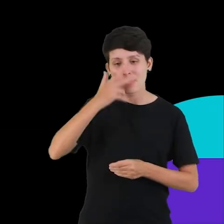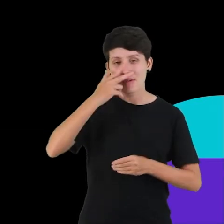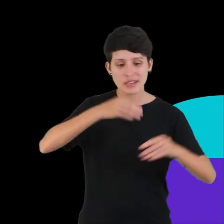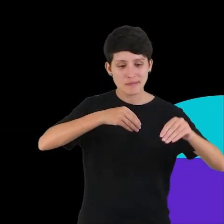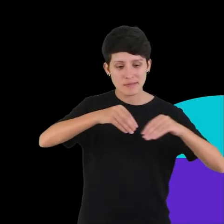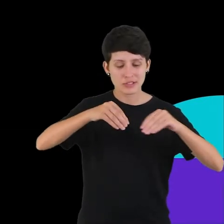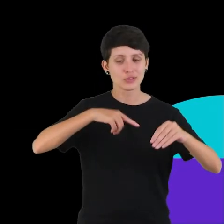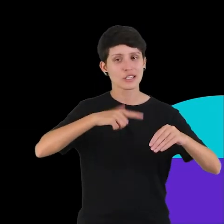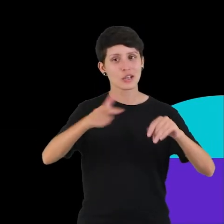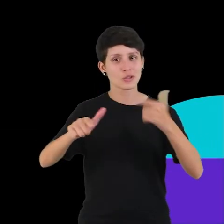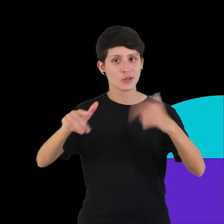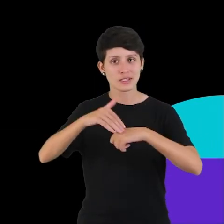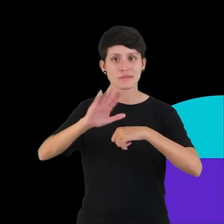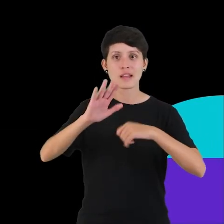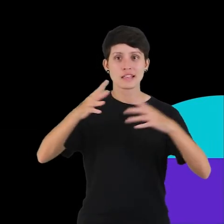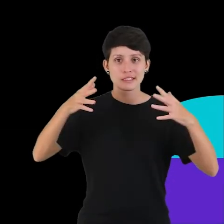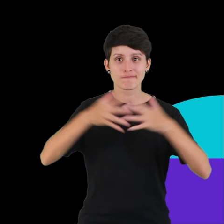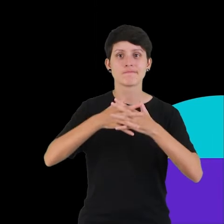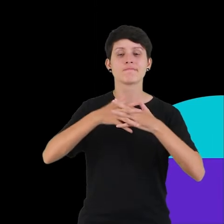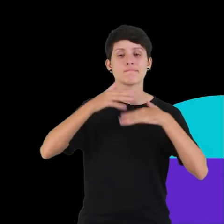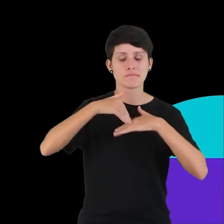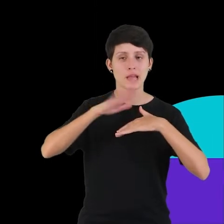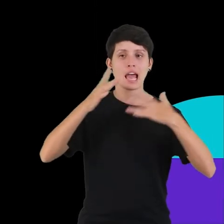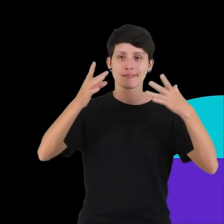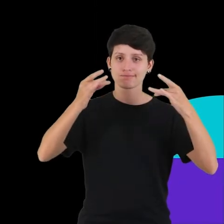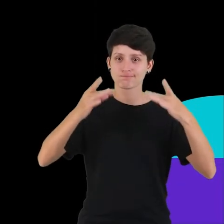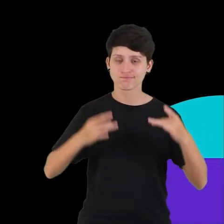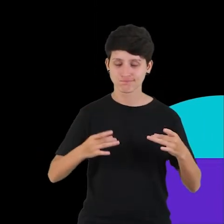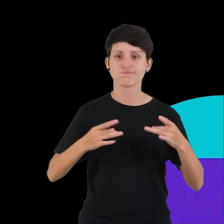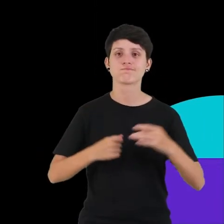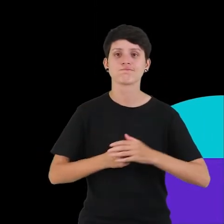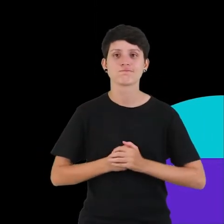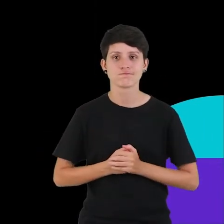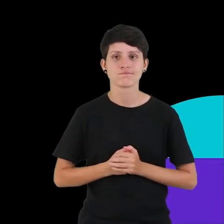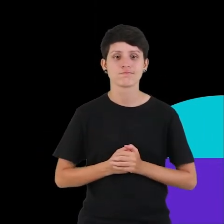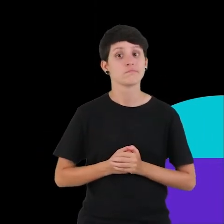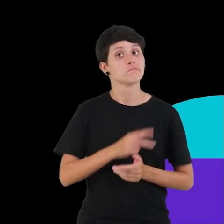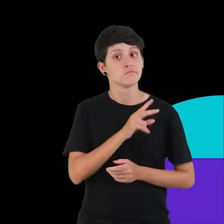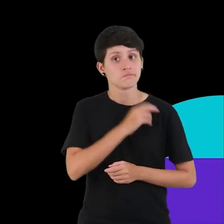Produtos industrializados para camada de população de baixa renda.